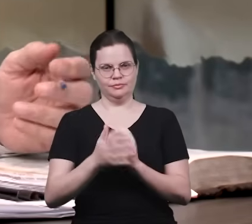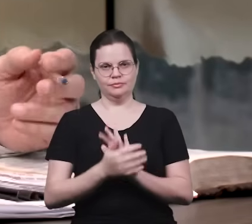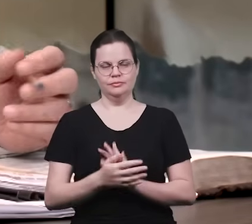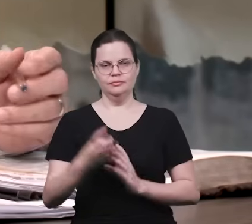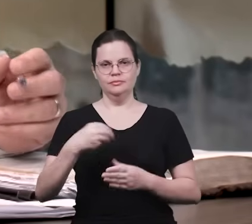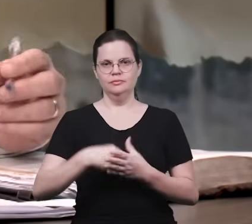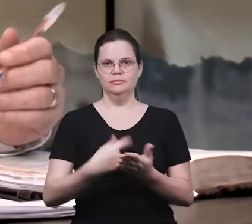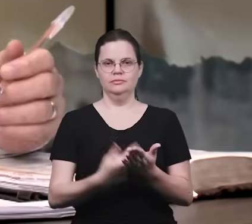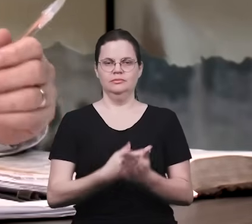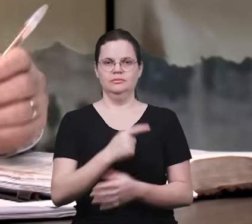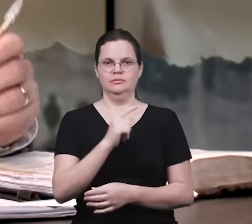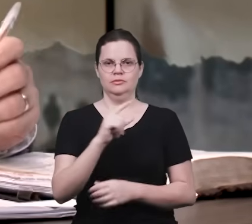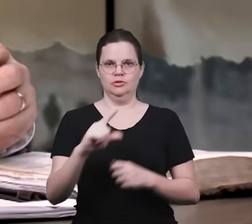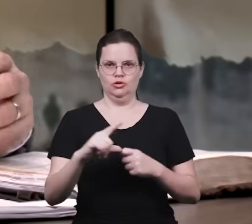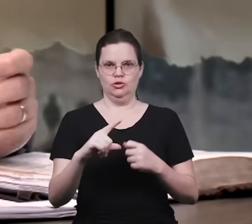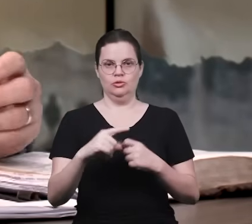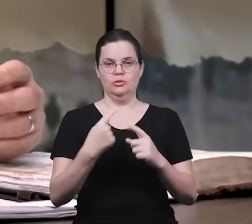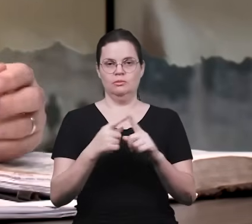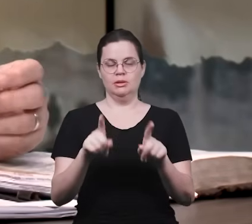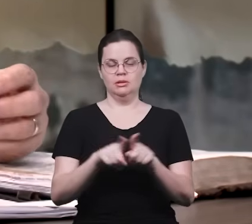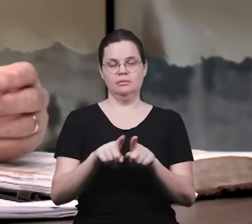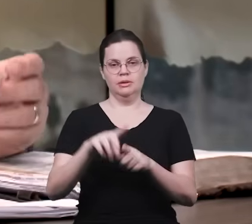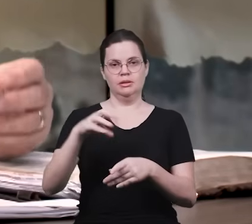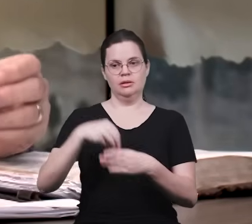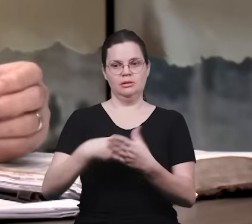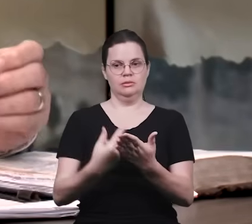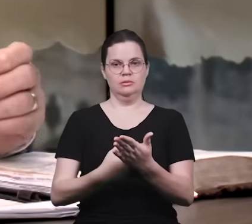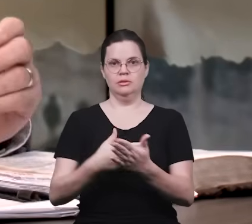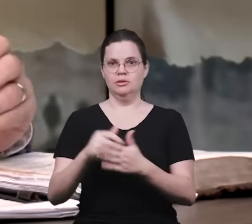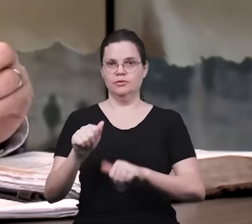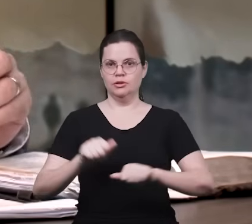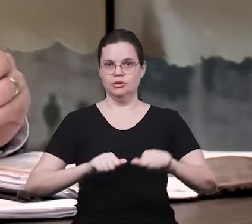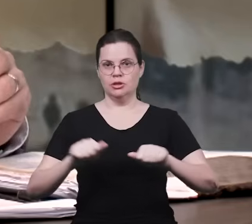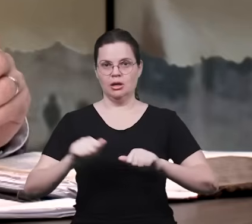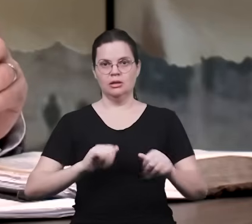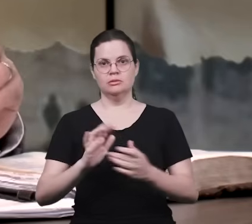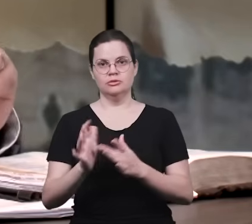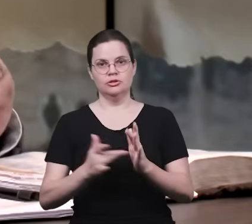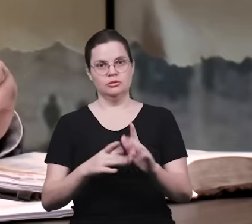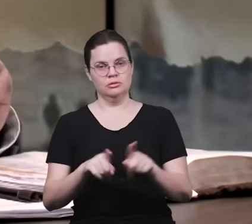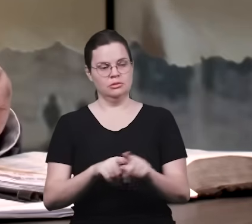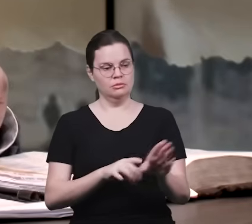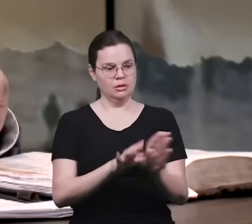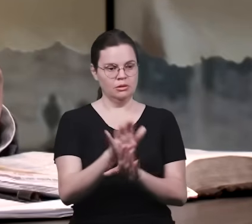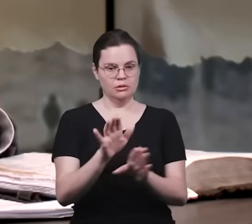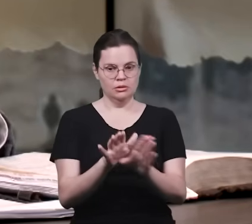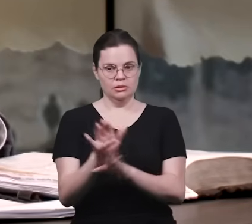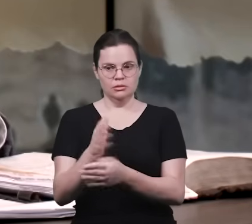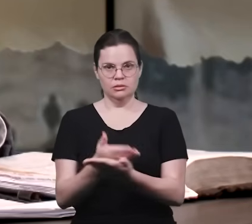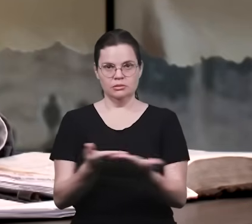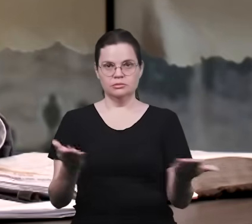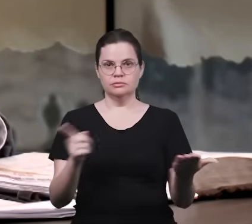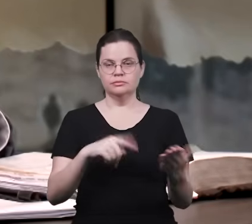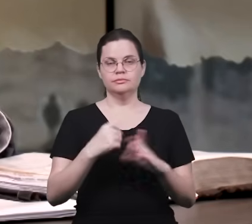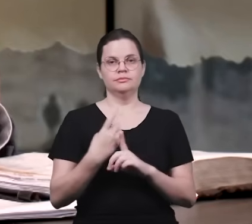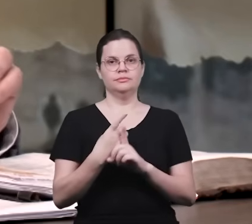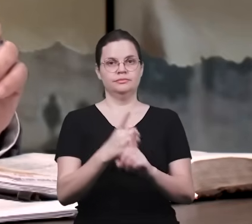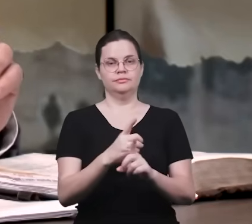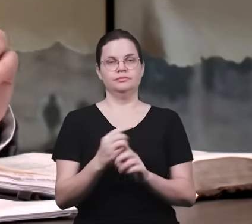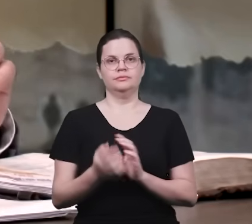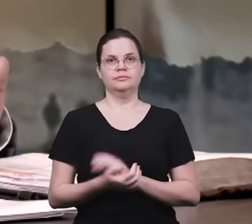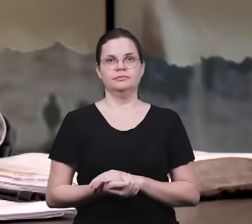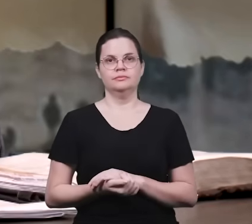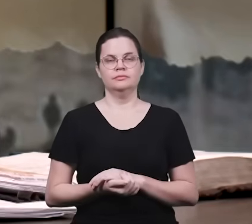Evangelho de Lucas, mas no livro de Atos dos Apóstolos também o Senhor Jesus ele orienta aos discípulos,